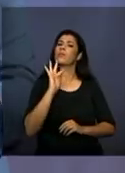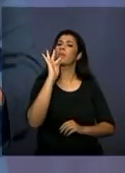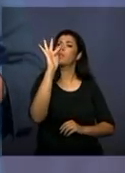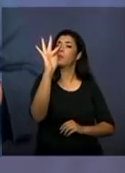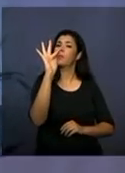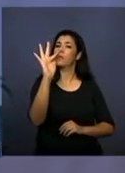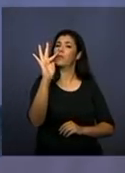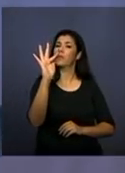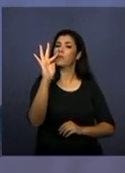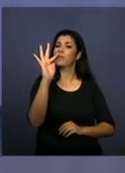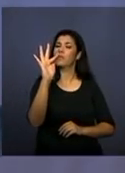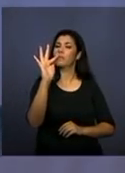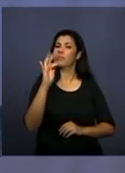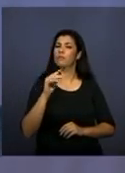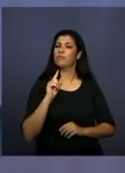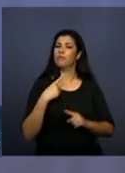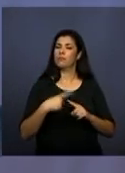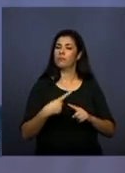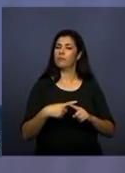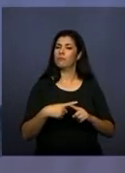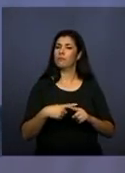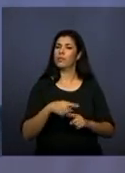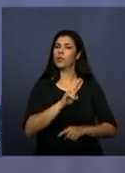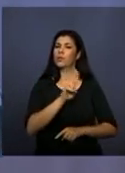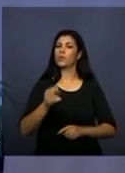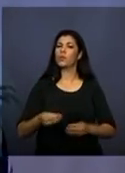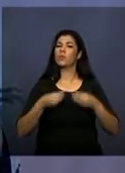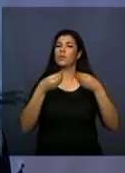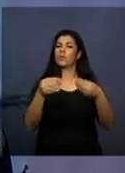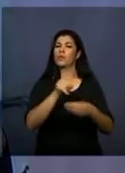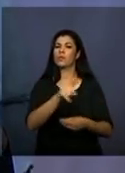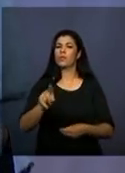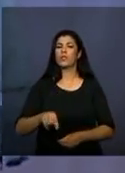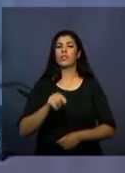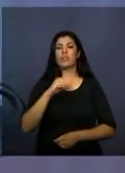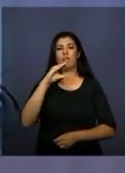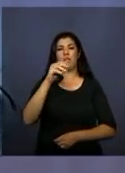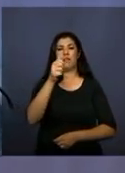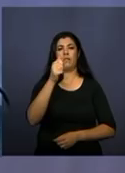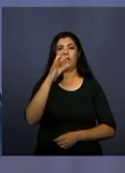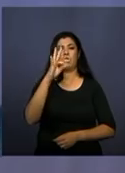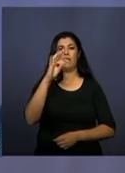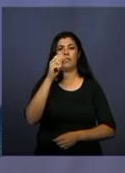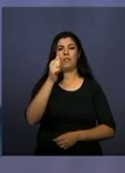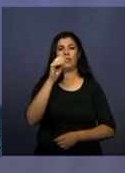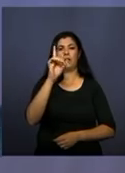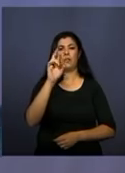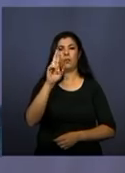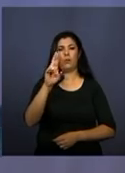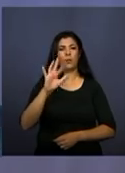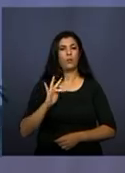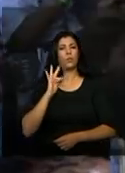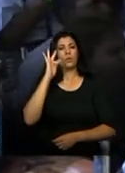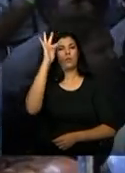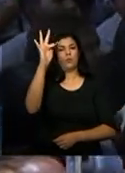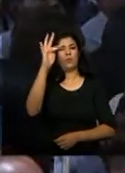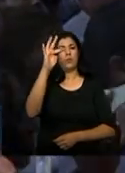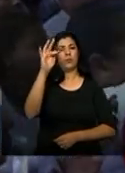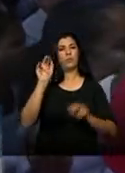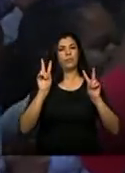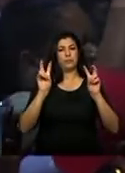nós. Por isso eu queria chamá-los de catadores de futuro. Na verdade, vocês